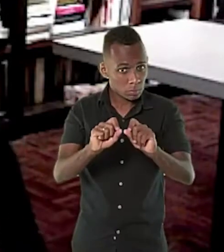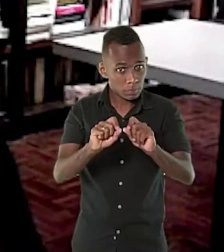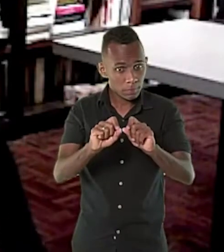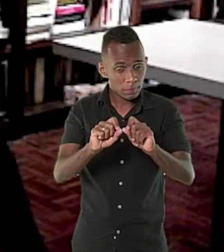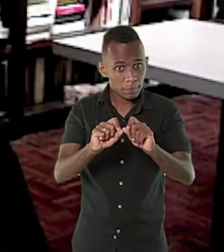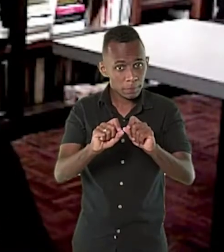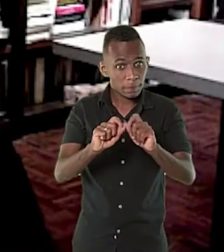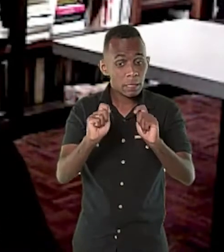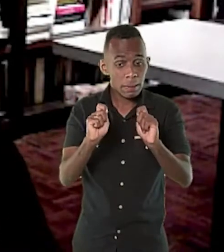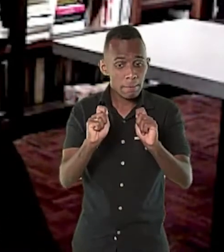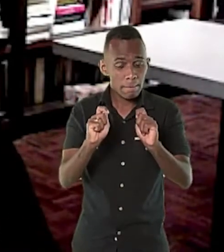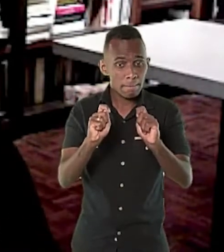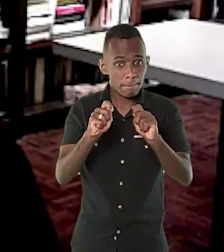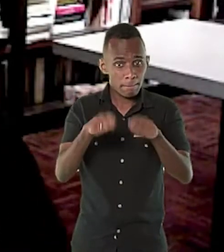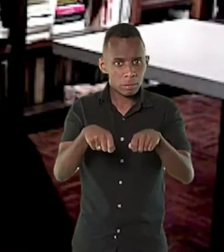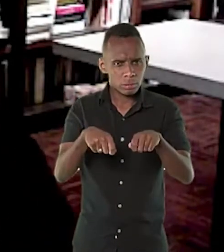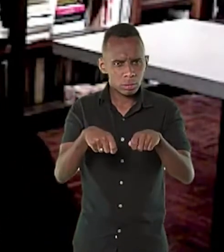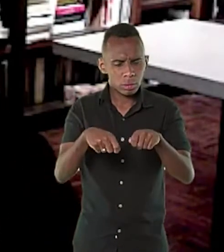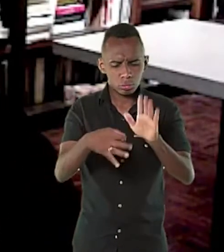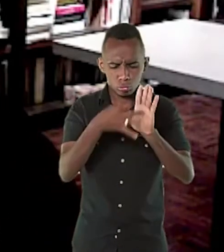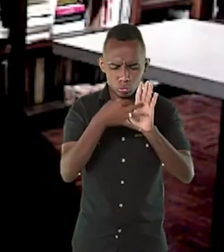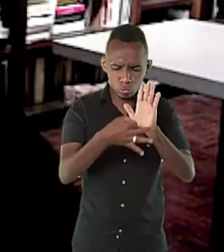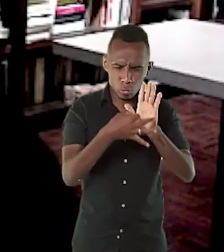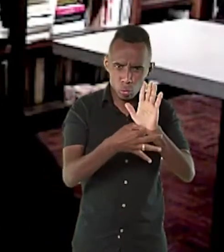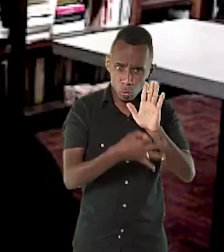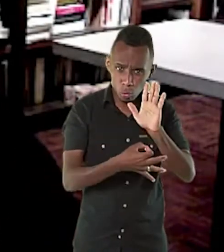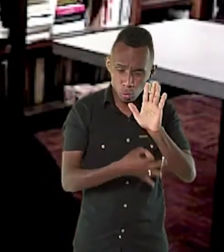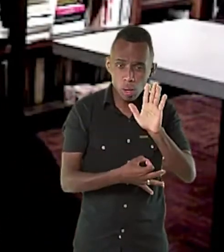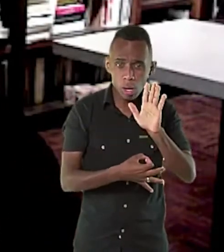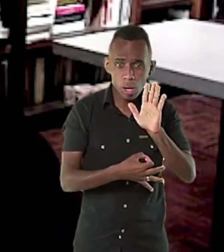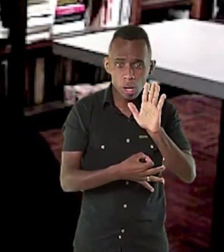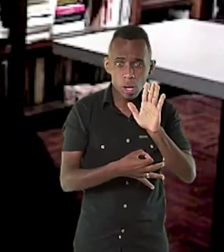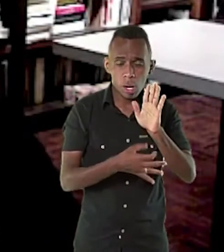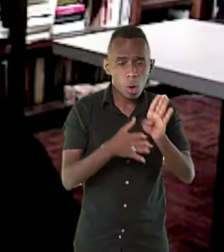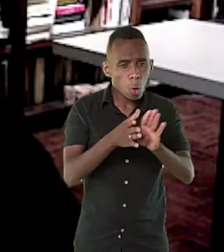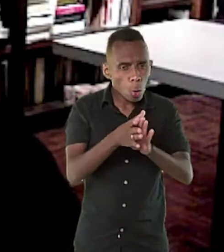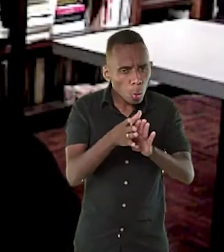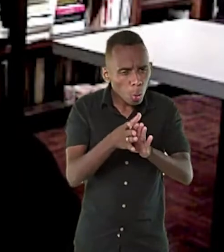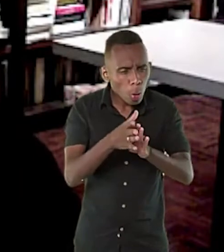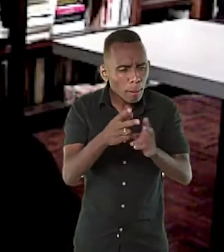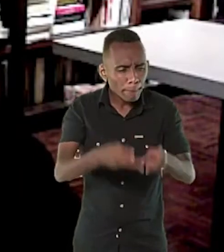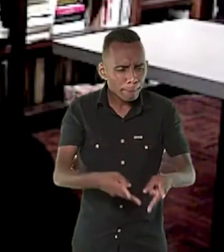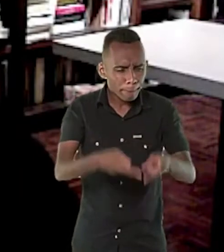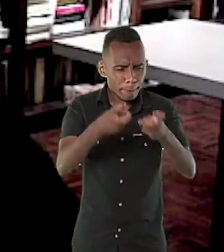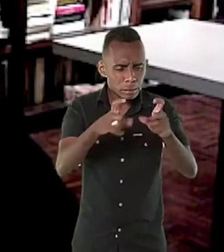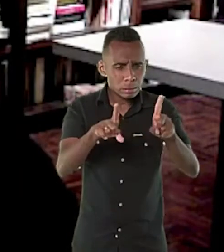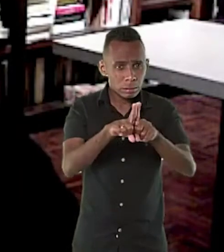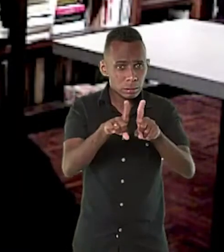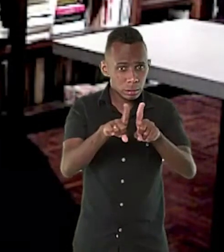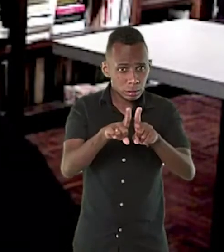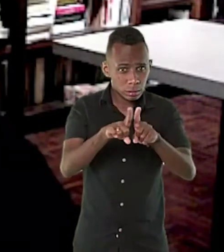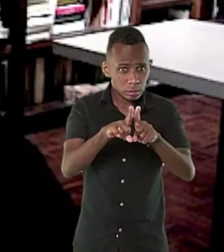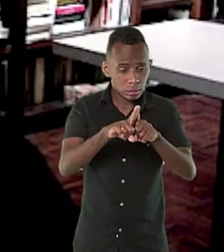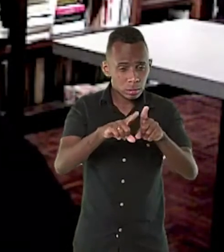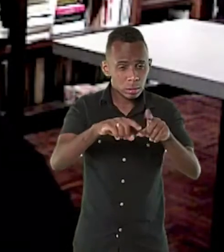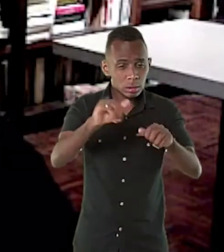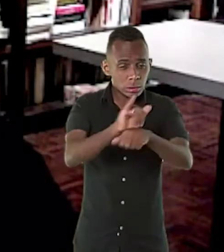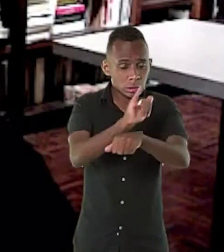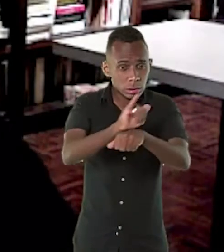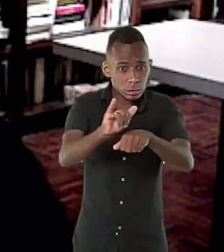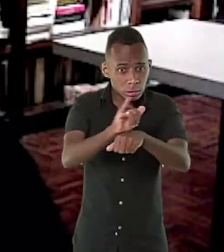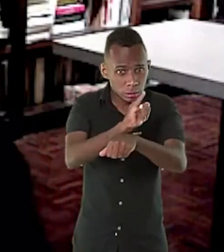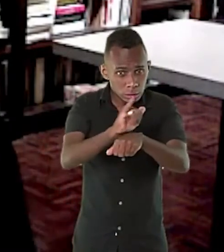a capacidade crítica de evidenciar os mecanismos opacos